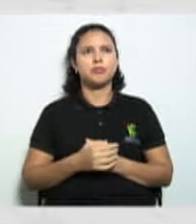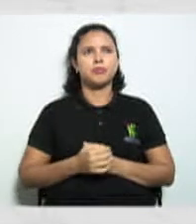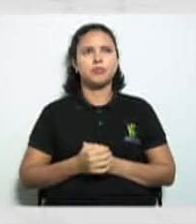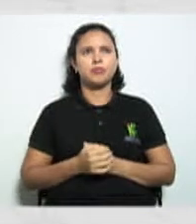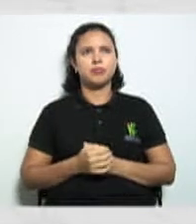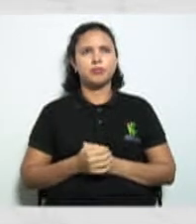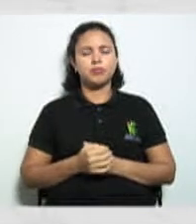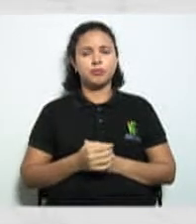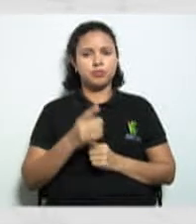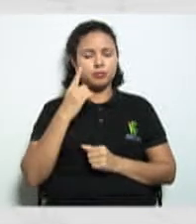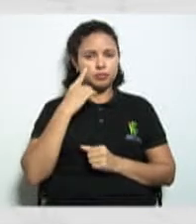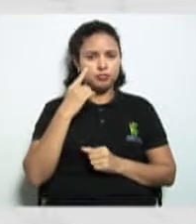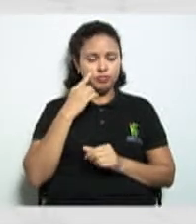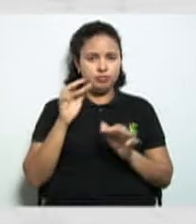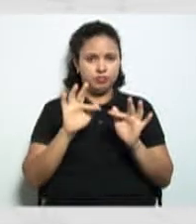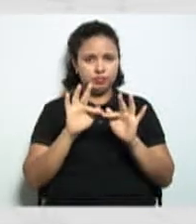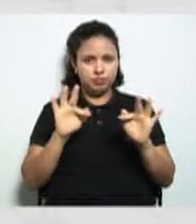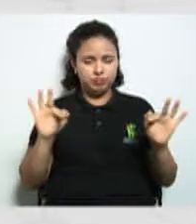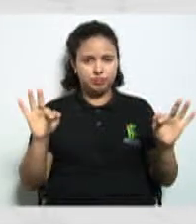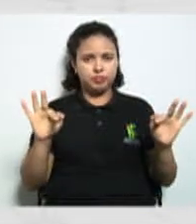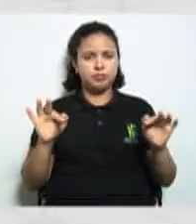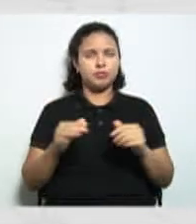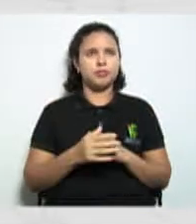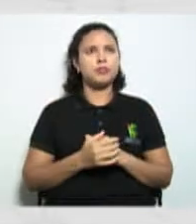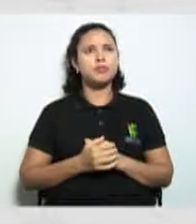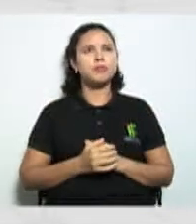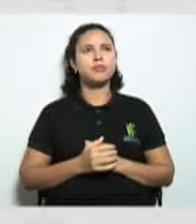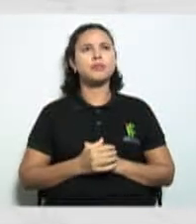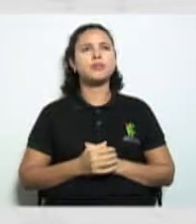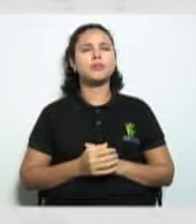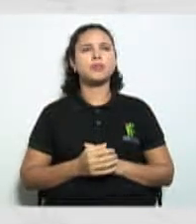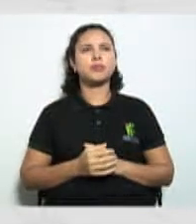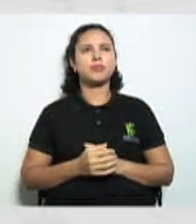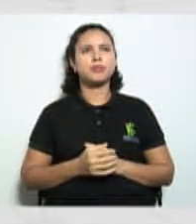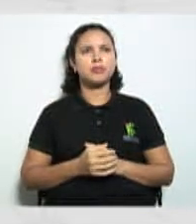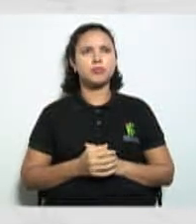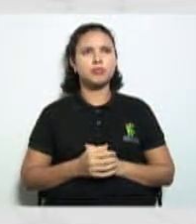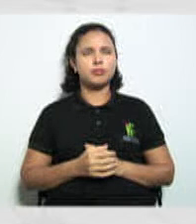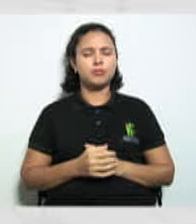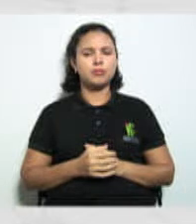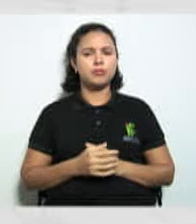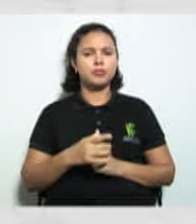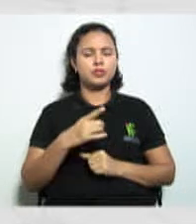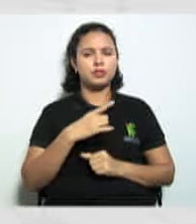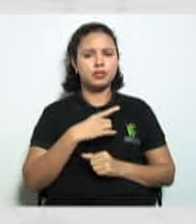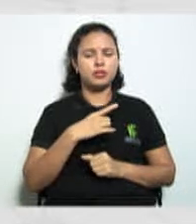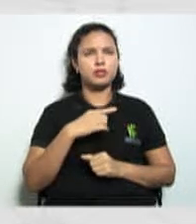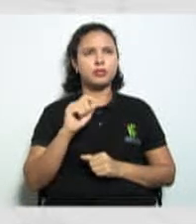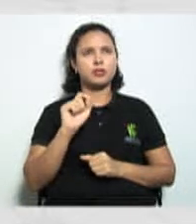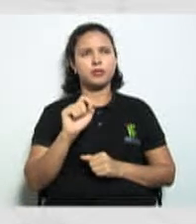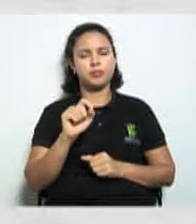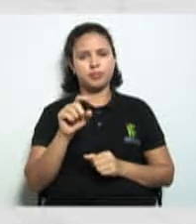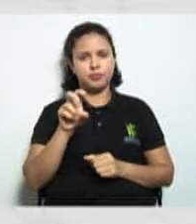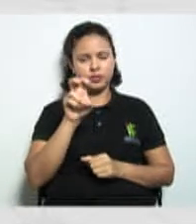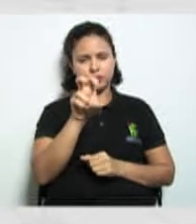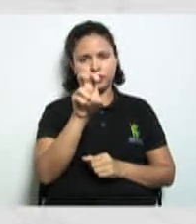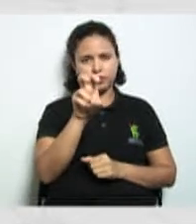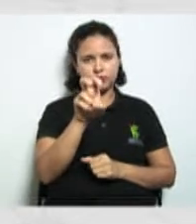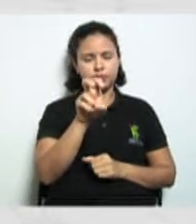A gente adora esse tipo de atividade. Então, nós temos aqui 1, 2, 3, 4,